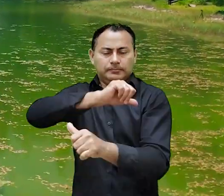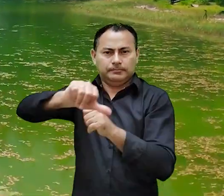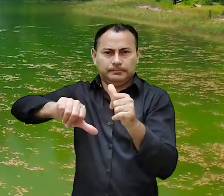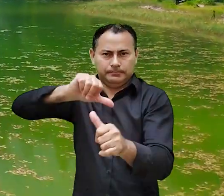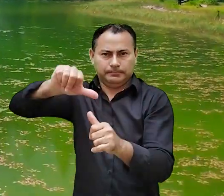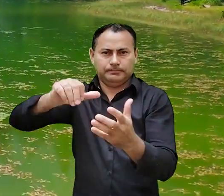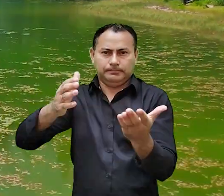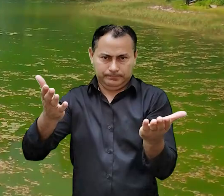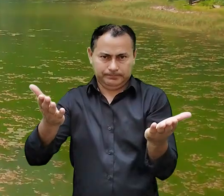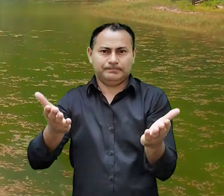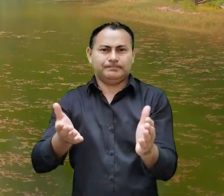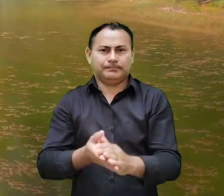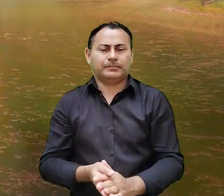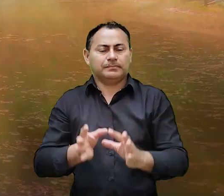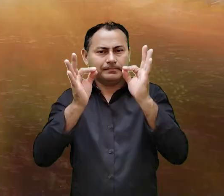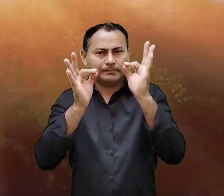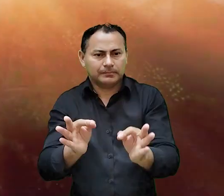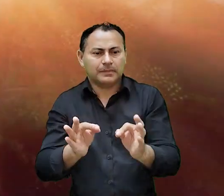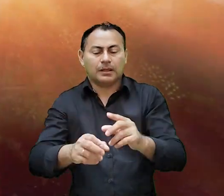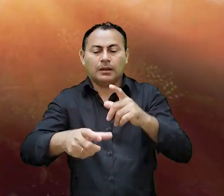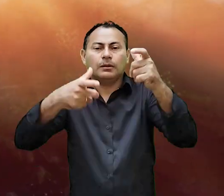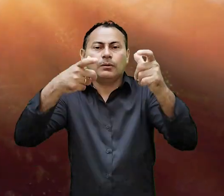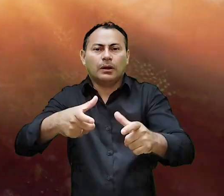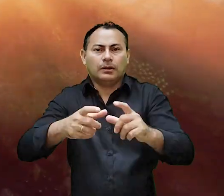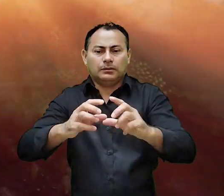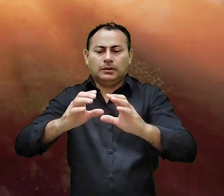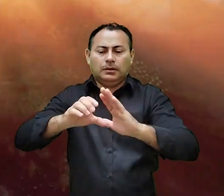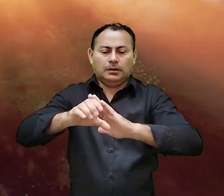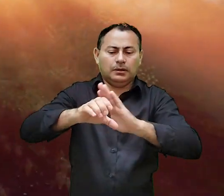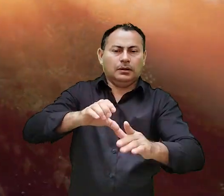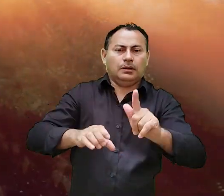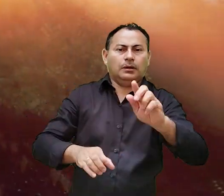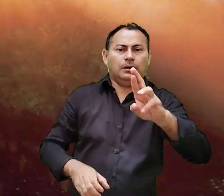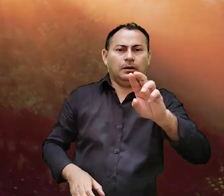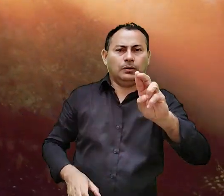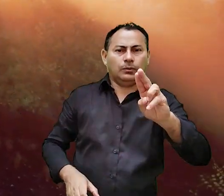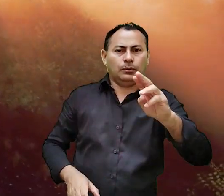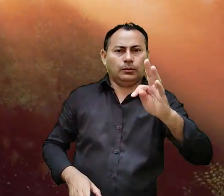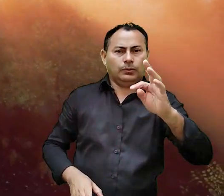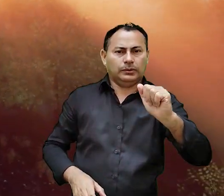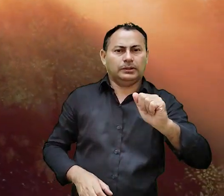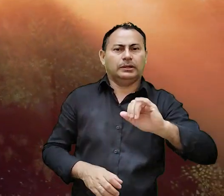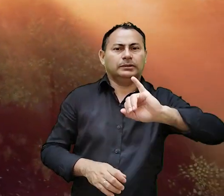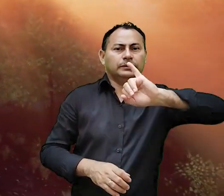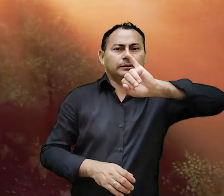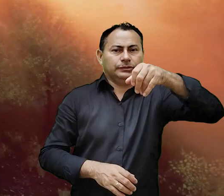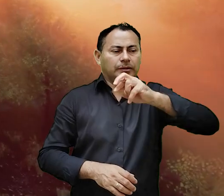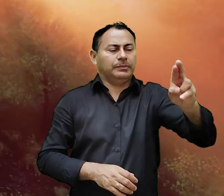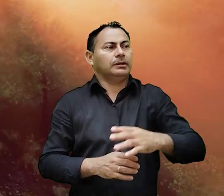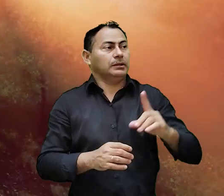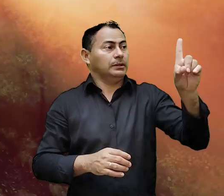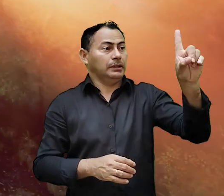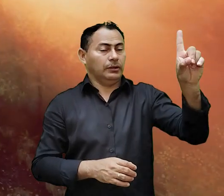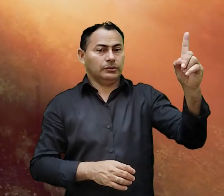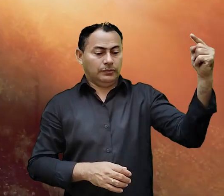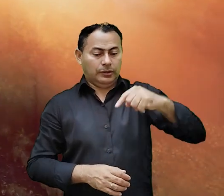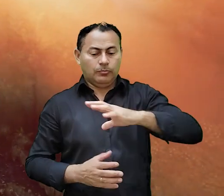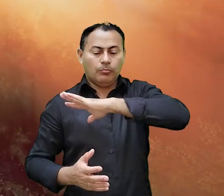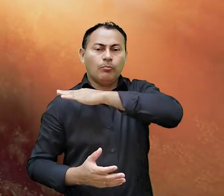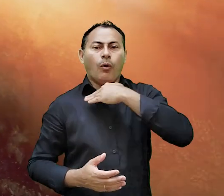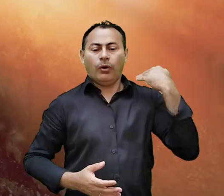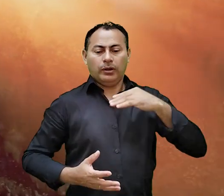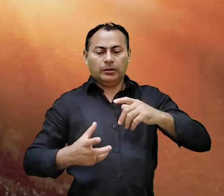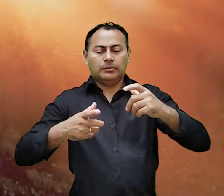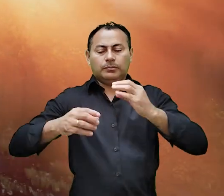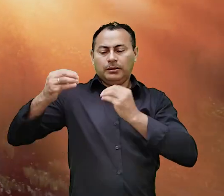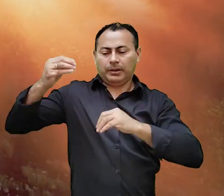nos restaurar. Exatamente naquele lugar, na gruta de Jeremias, Deus veio e morreu pelos pecados do mundo, para